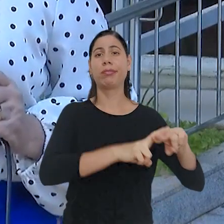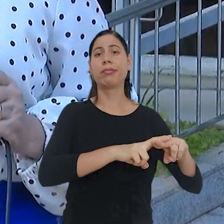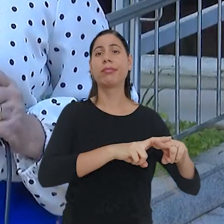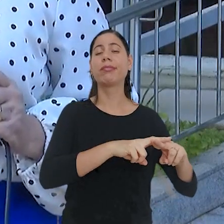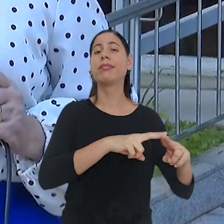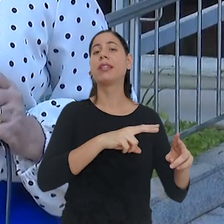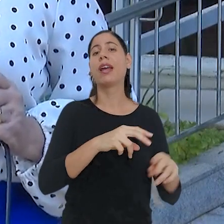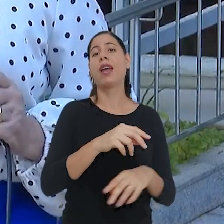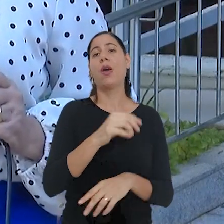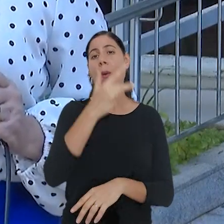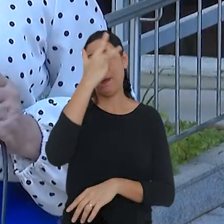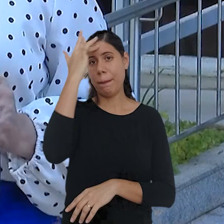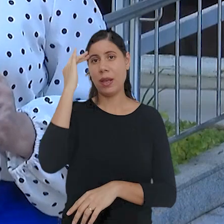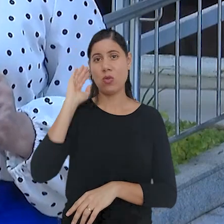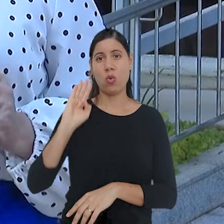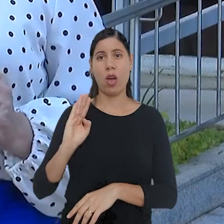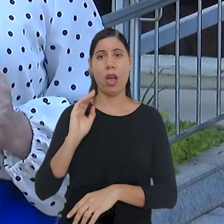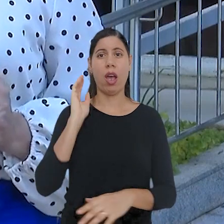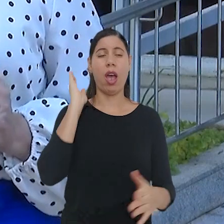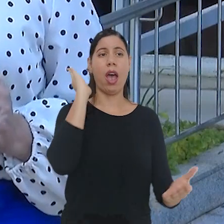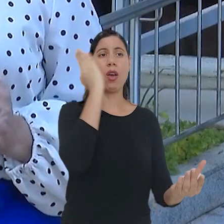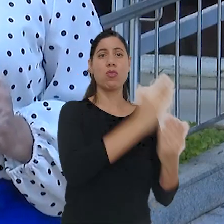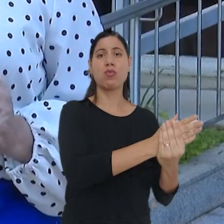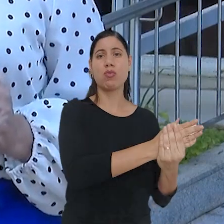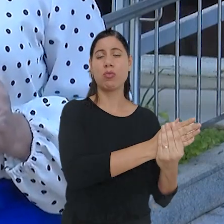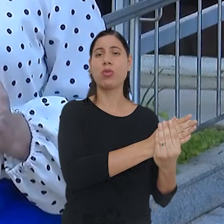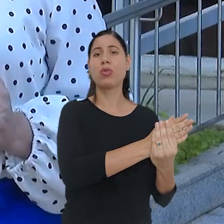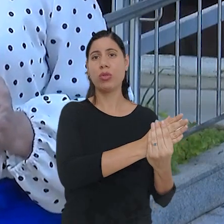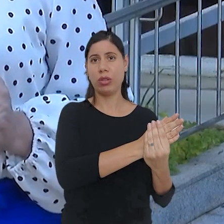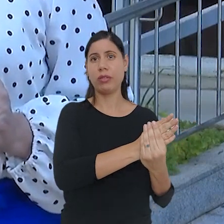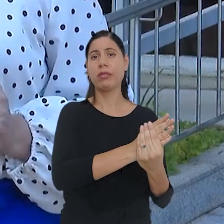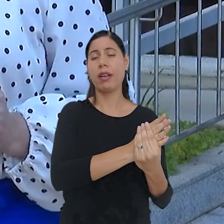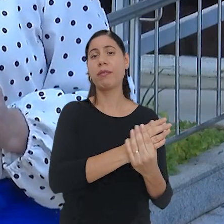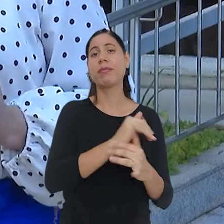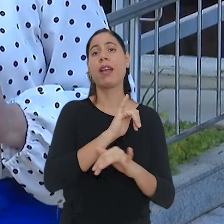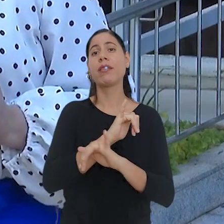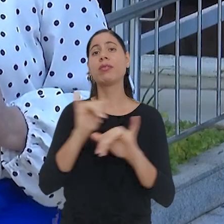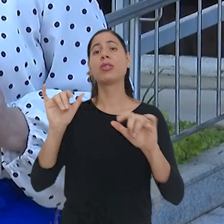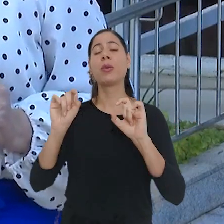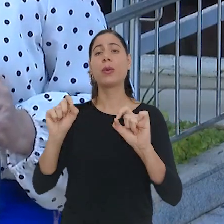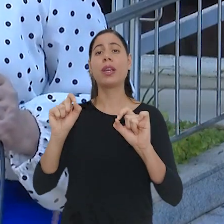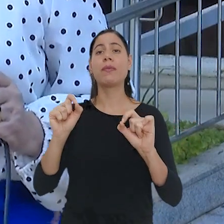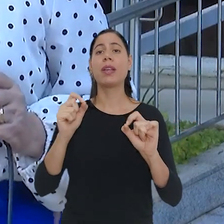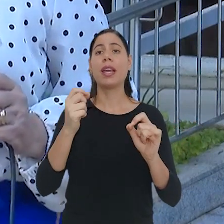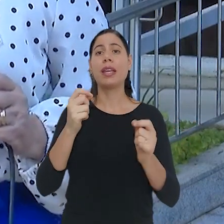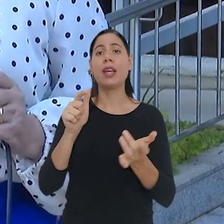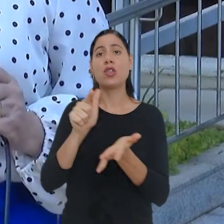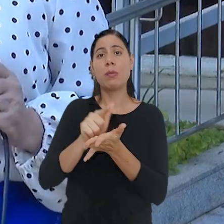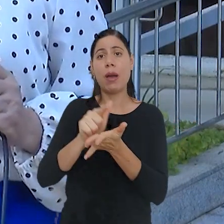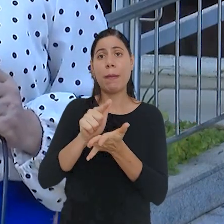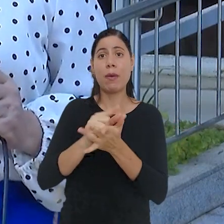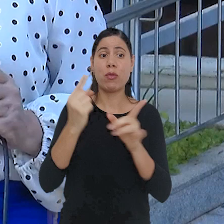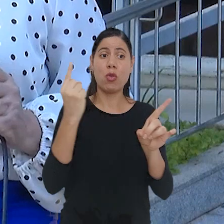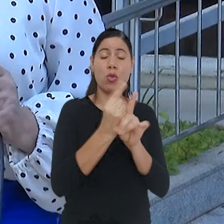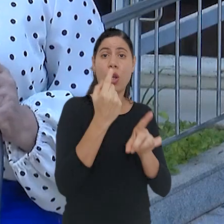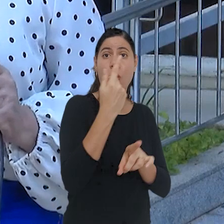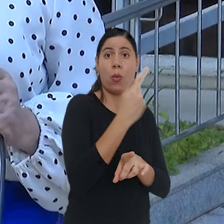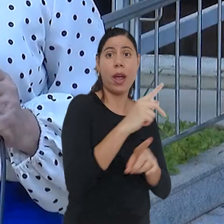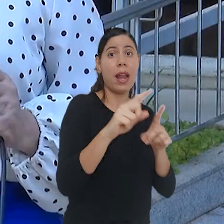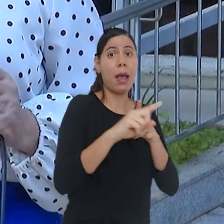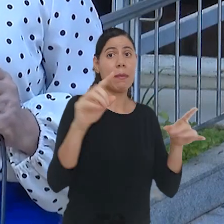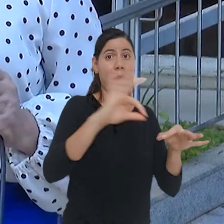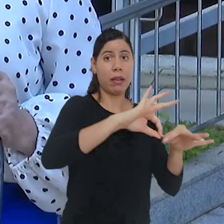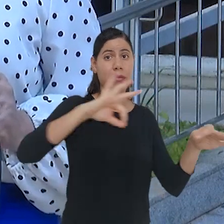de falsificação de moeda apelou ao TRF1, sustentando que, embora as notas tenham sido encontradas com ele,